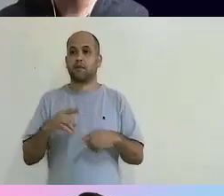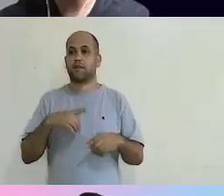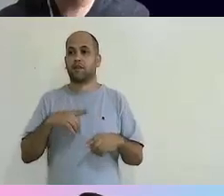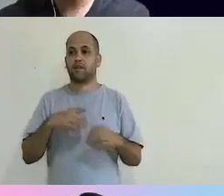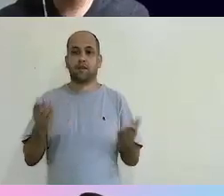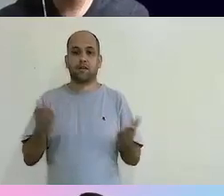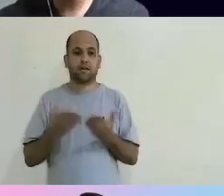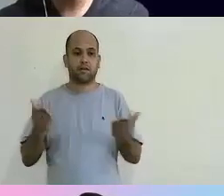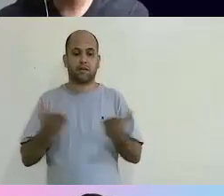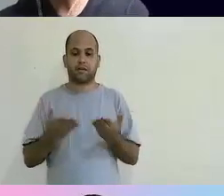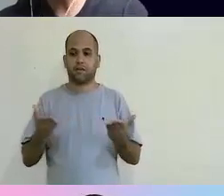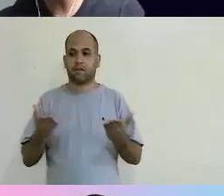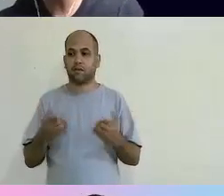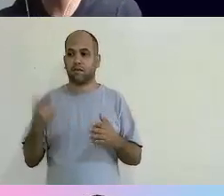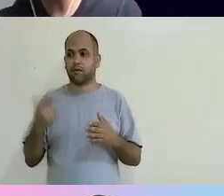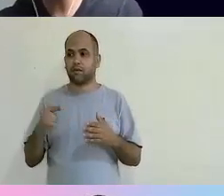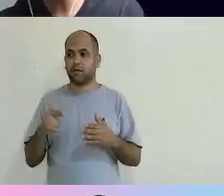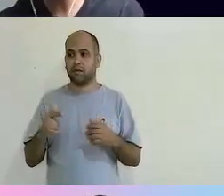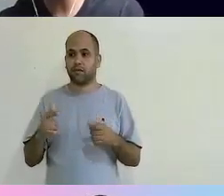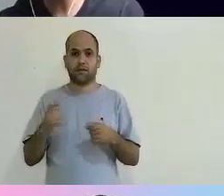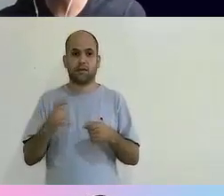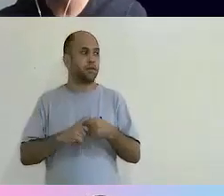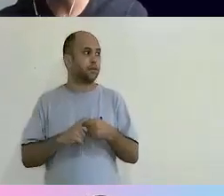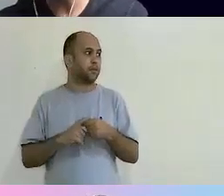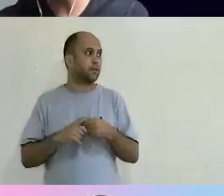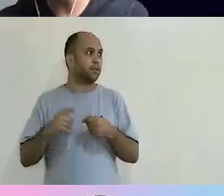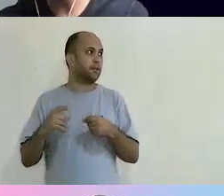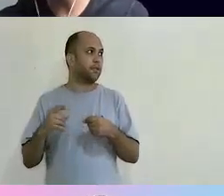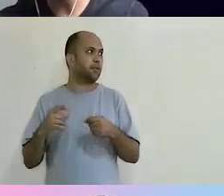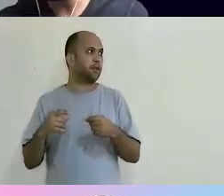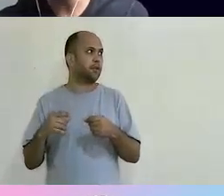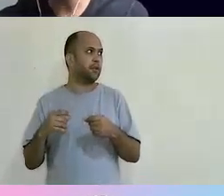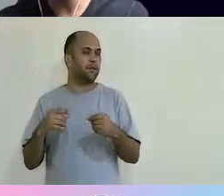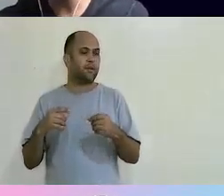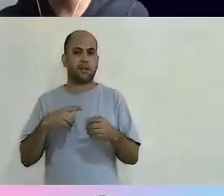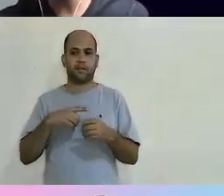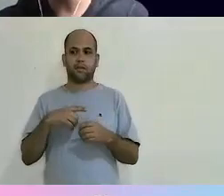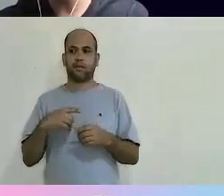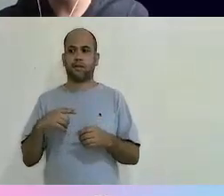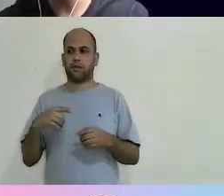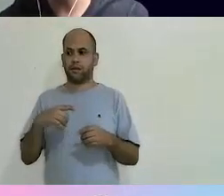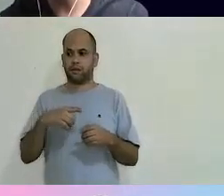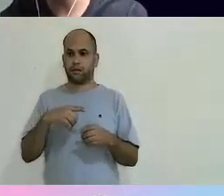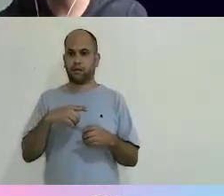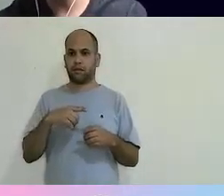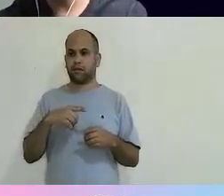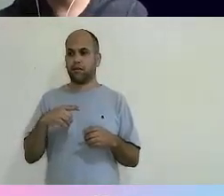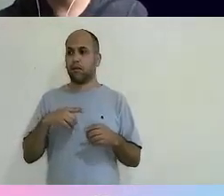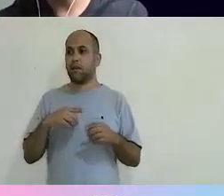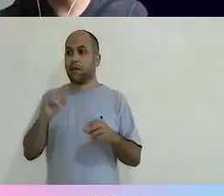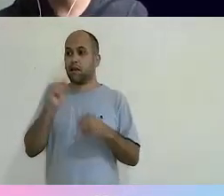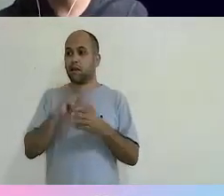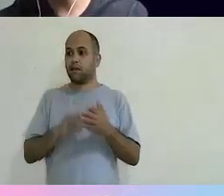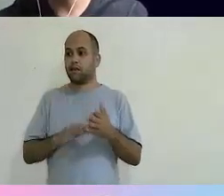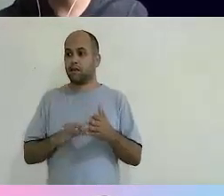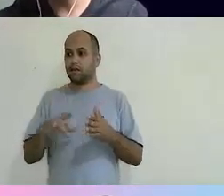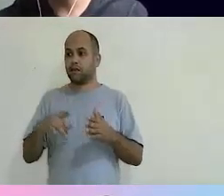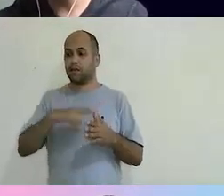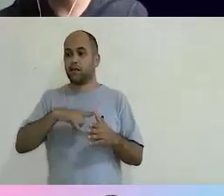vejo voltando a um modo como era anteriormente. Então, eu acho que